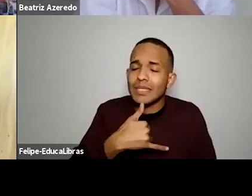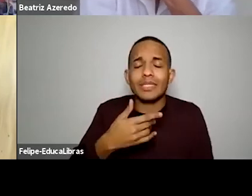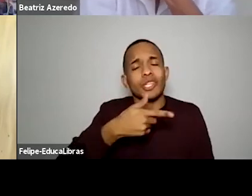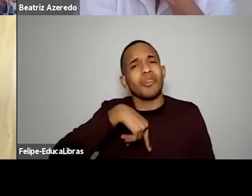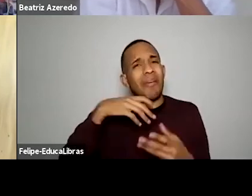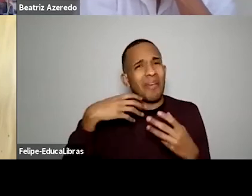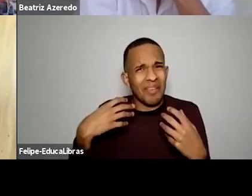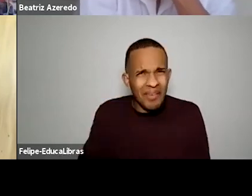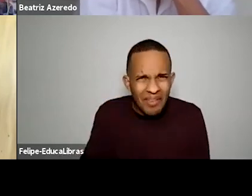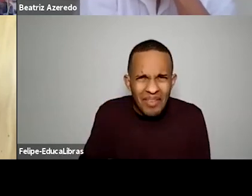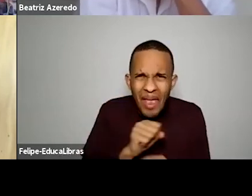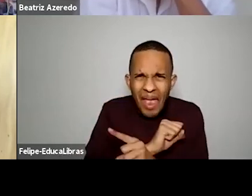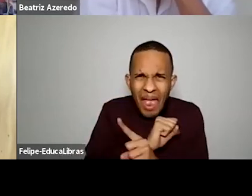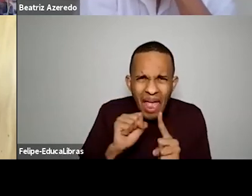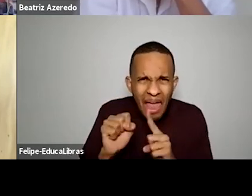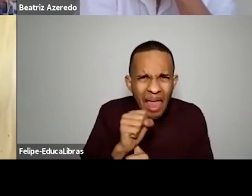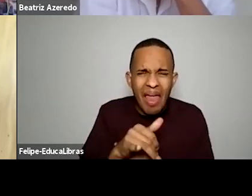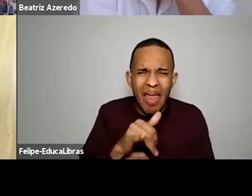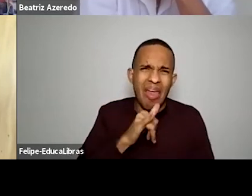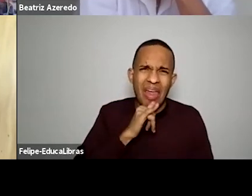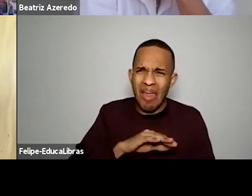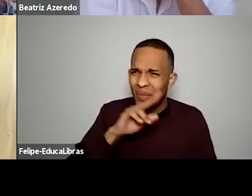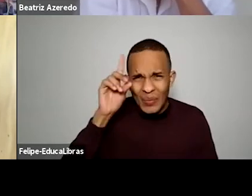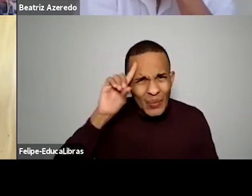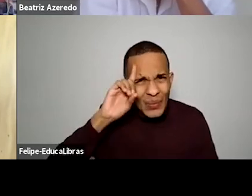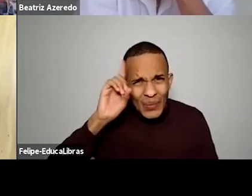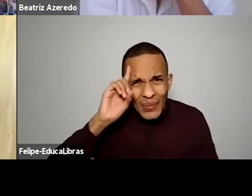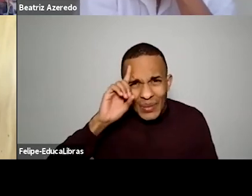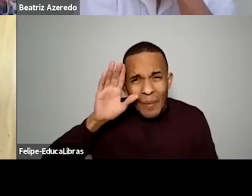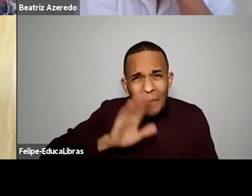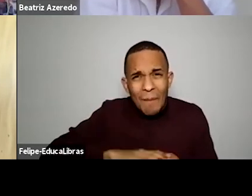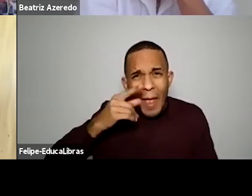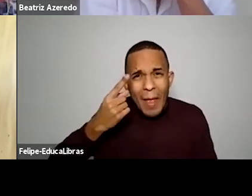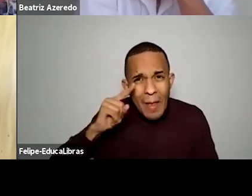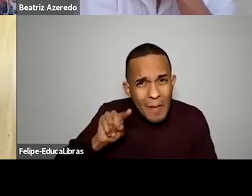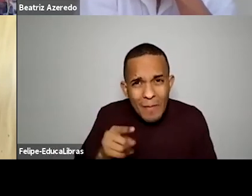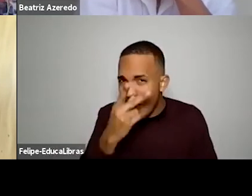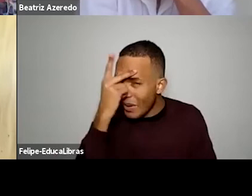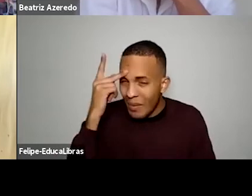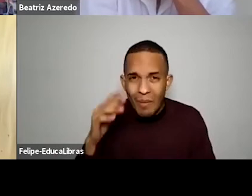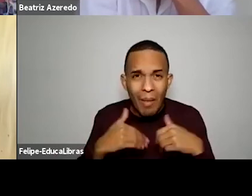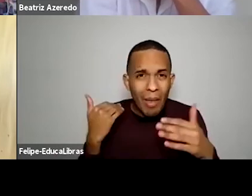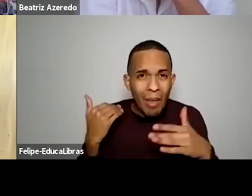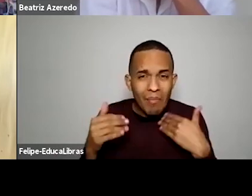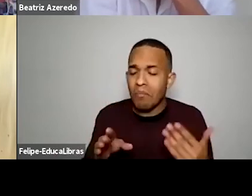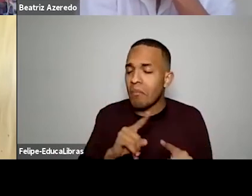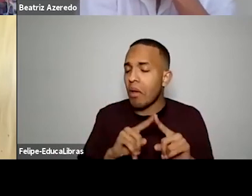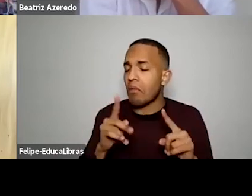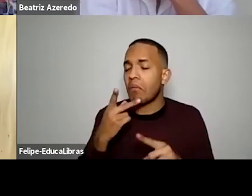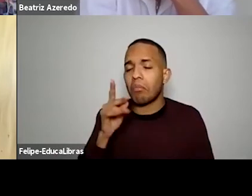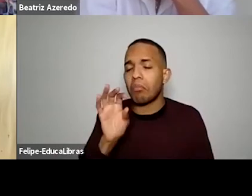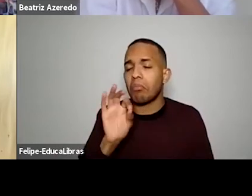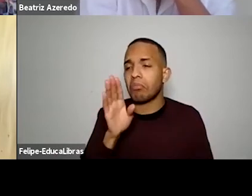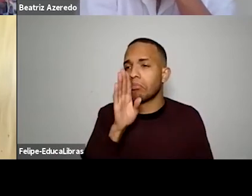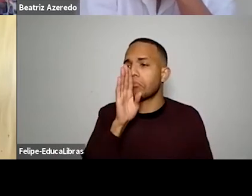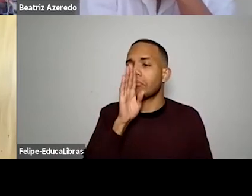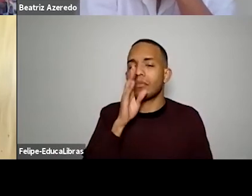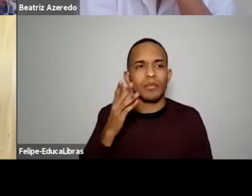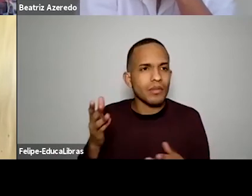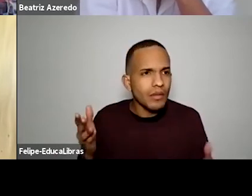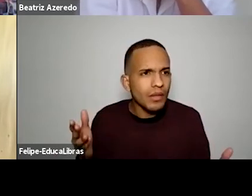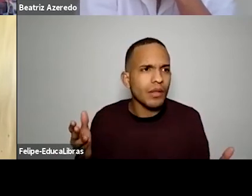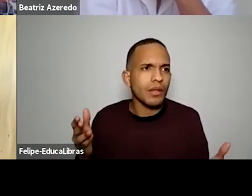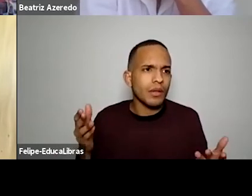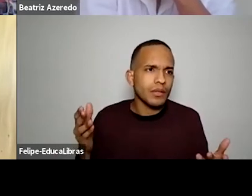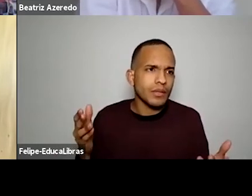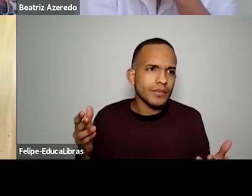uma sociedade que todos os dias vê 1.000 pessoas morrendo e nós não estamos falando nada. A gente está coisificando a morte, né? A